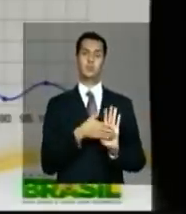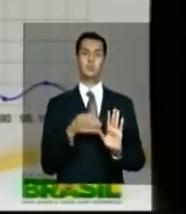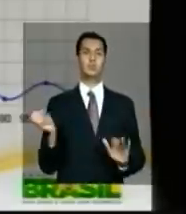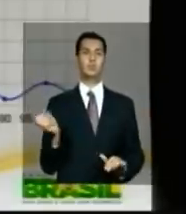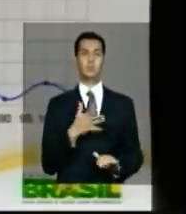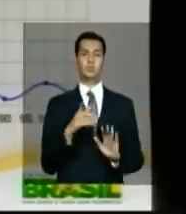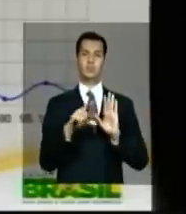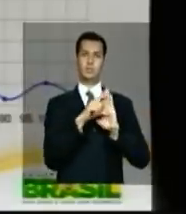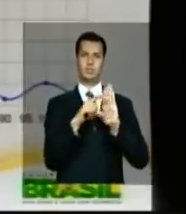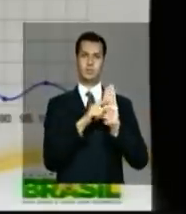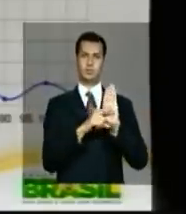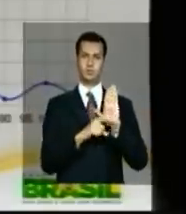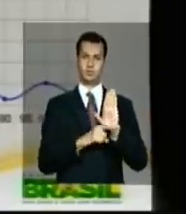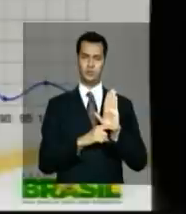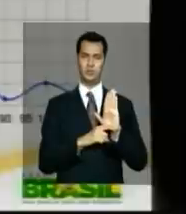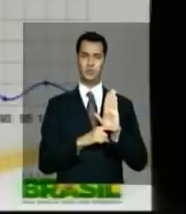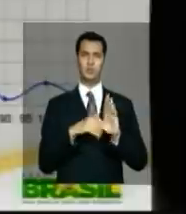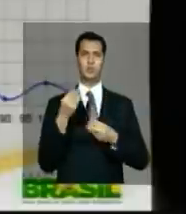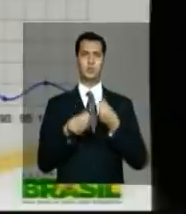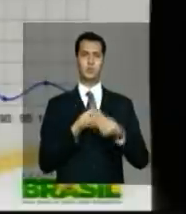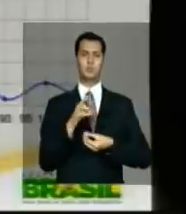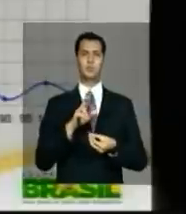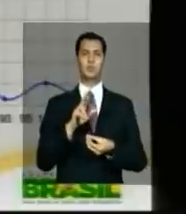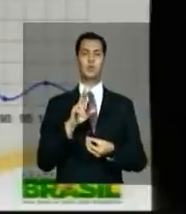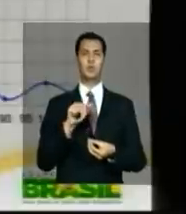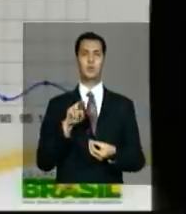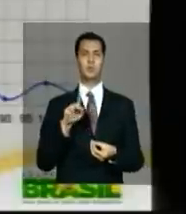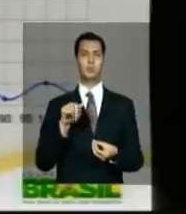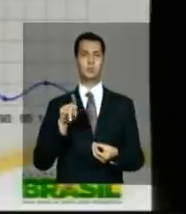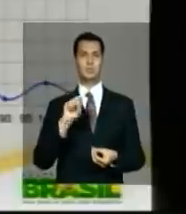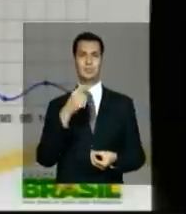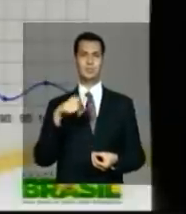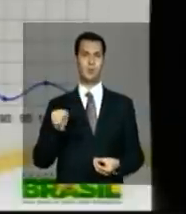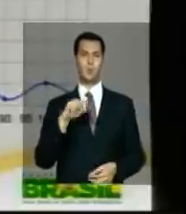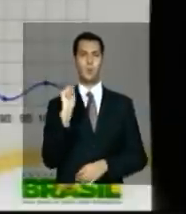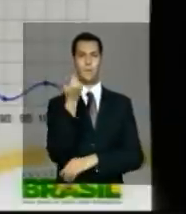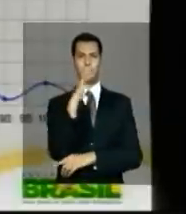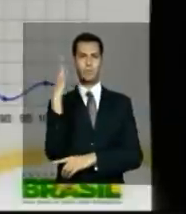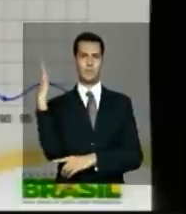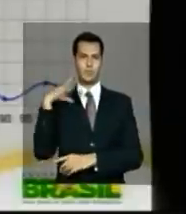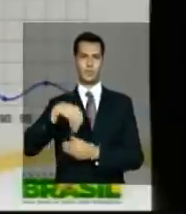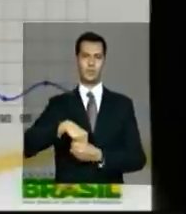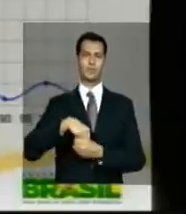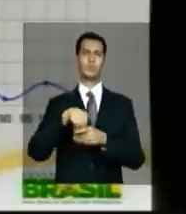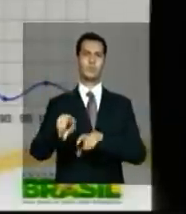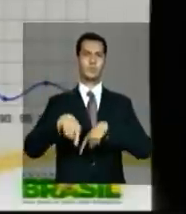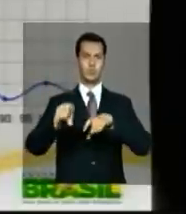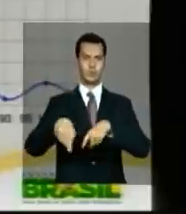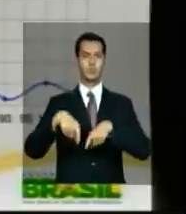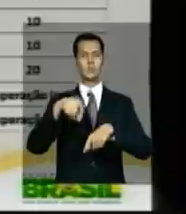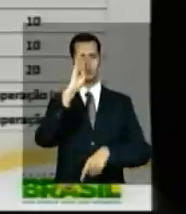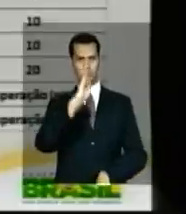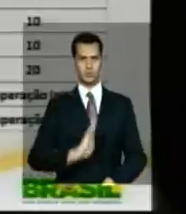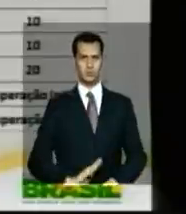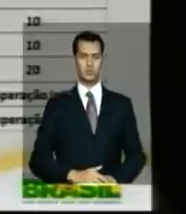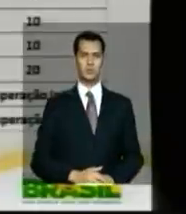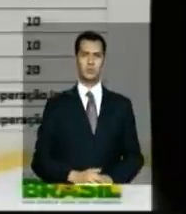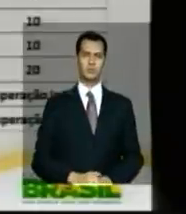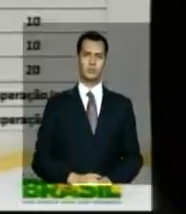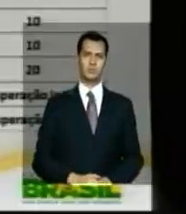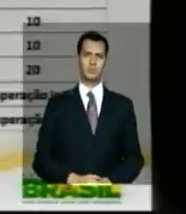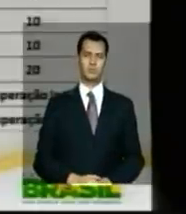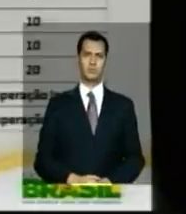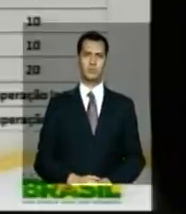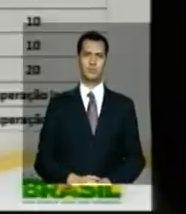novo artigo de de recomposição de regularização ambiental das propriedades rurais no Brasil